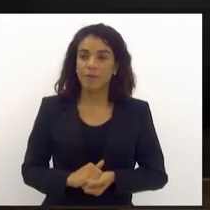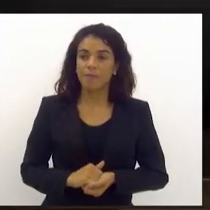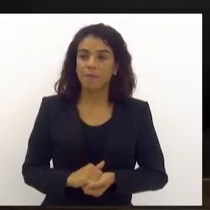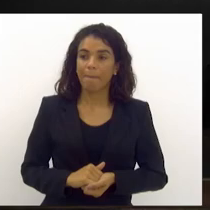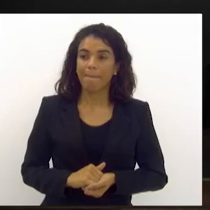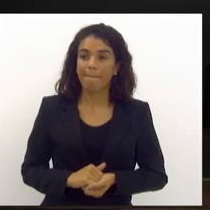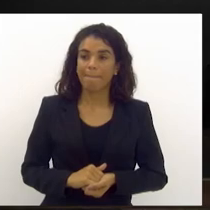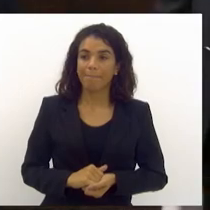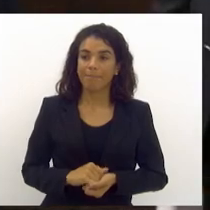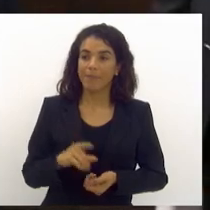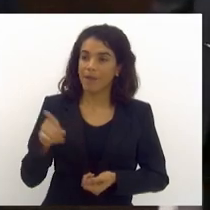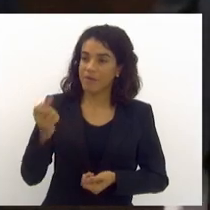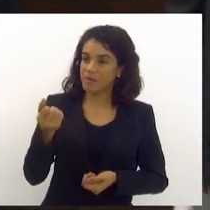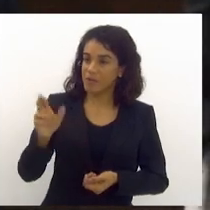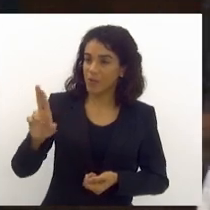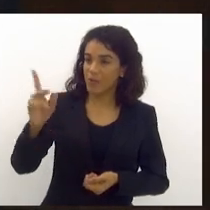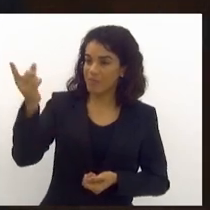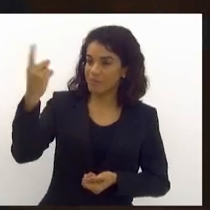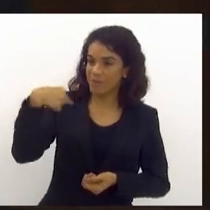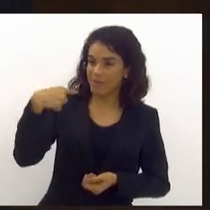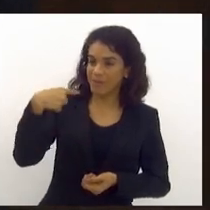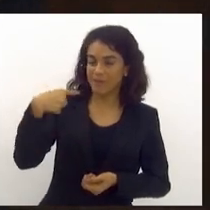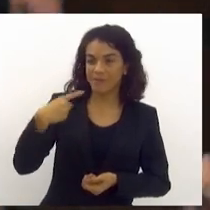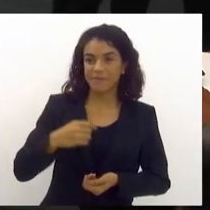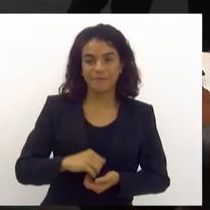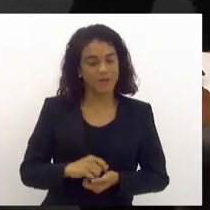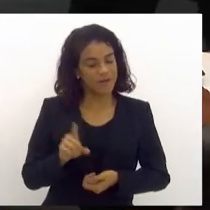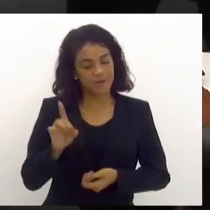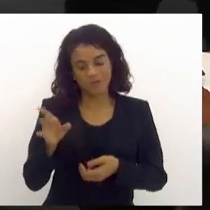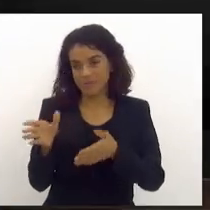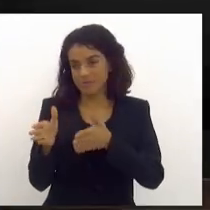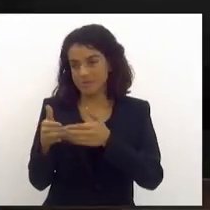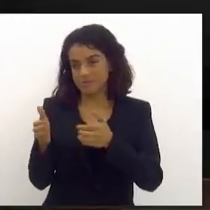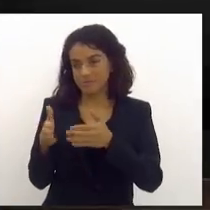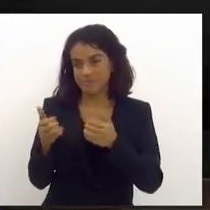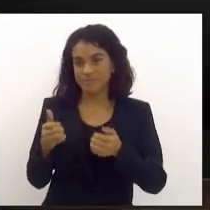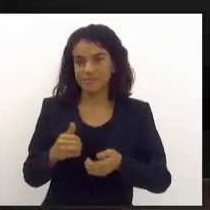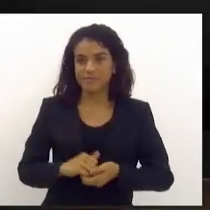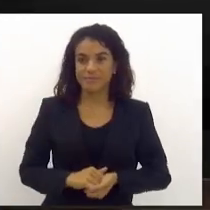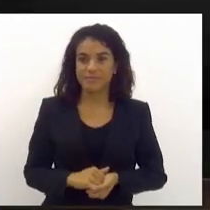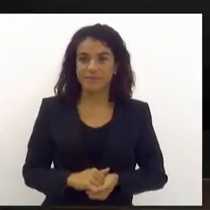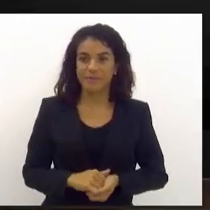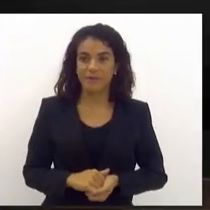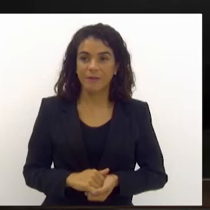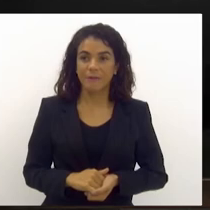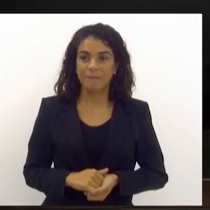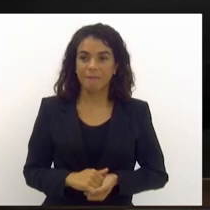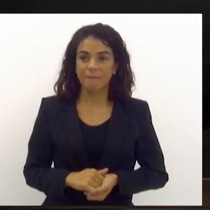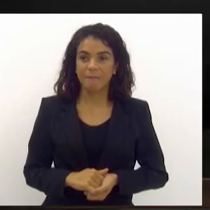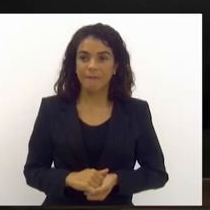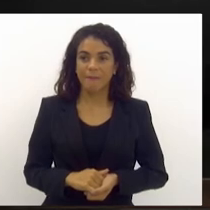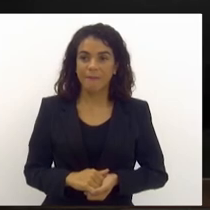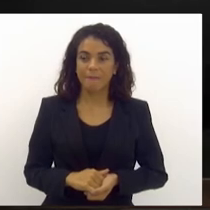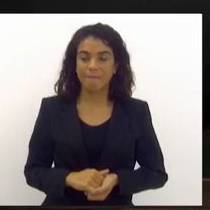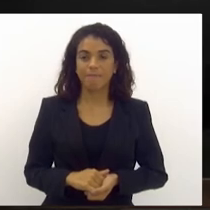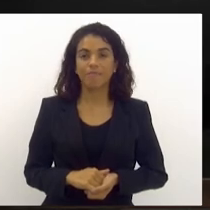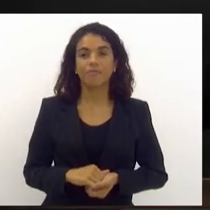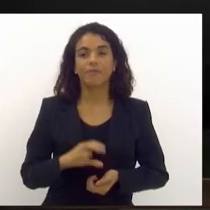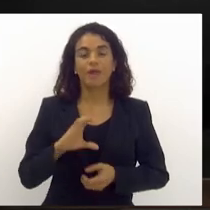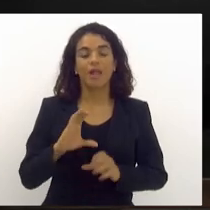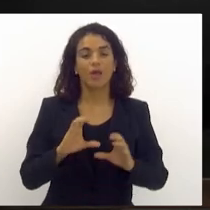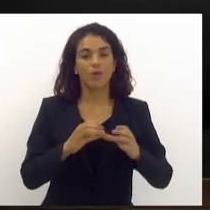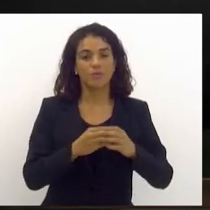Excelência manda, senhor presidente. Não, só não pede, não. Meu cabeça de área fica só olhando de lá, ó, quietinho. Pela Comissão